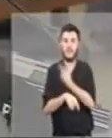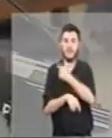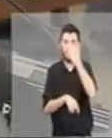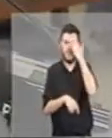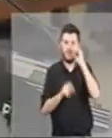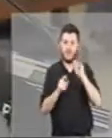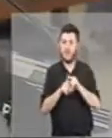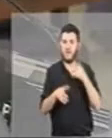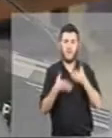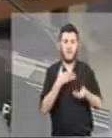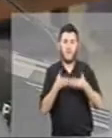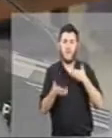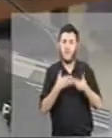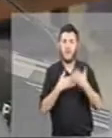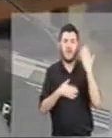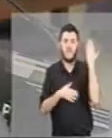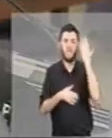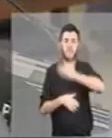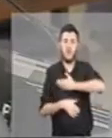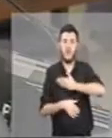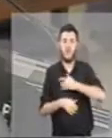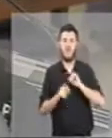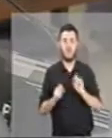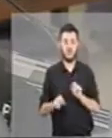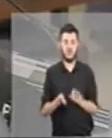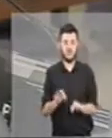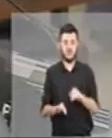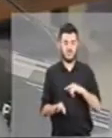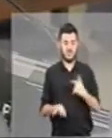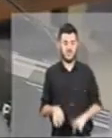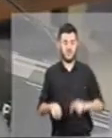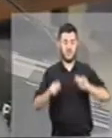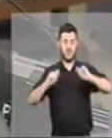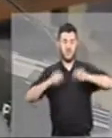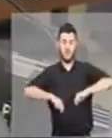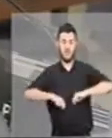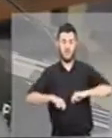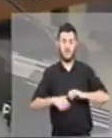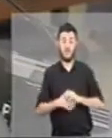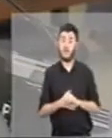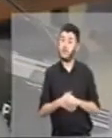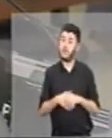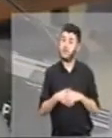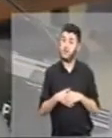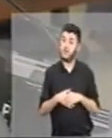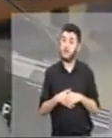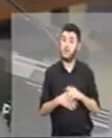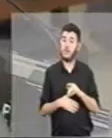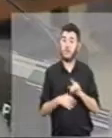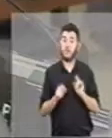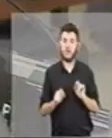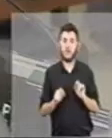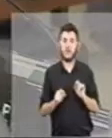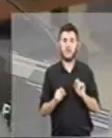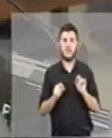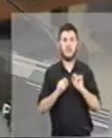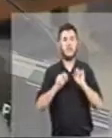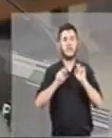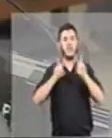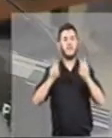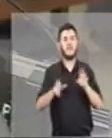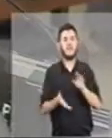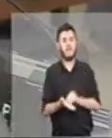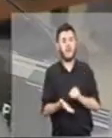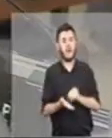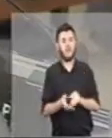sido ordenada por juiz incompetente em matéria que havia reserva de jurisdição, ou seja, aquelas provas que só podem